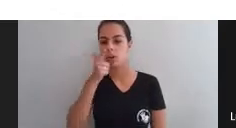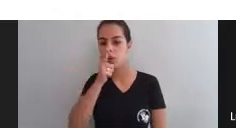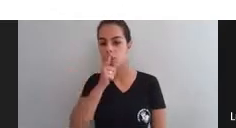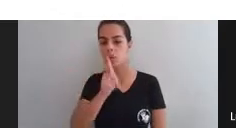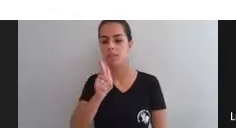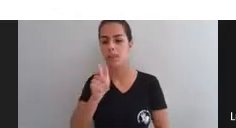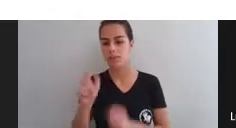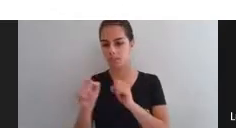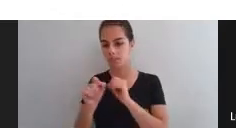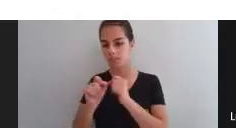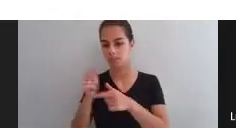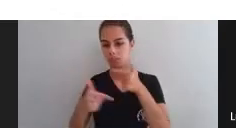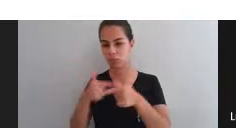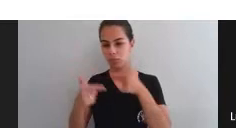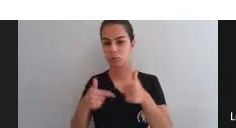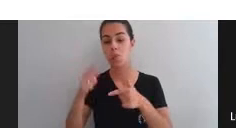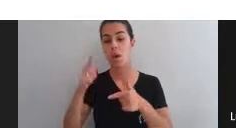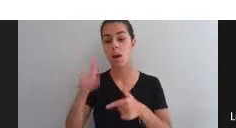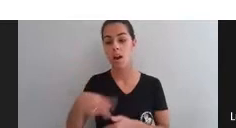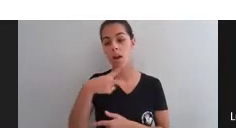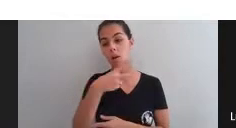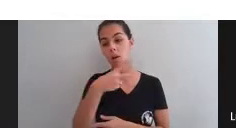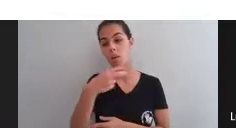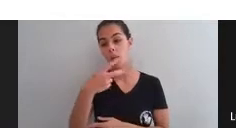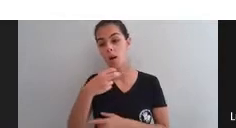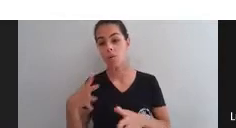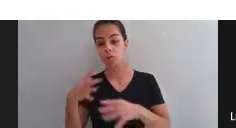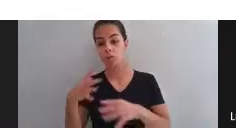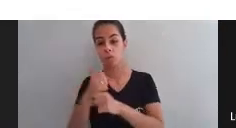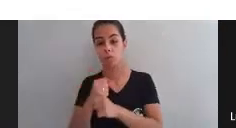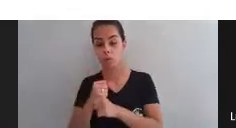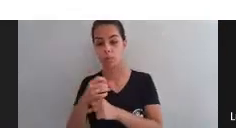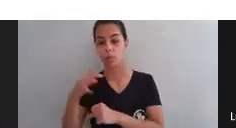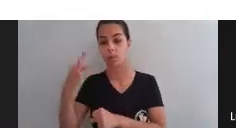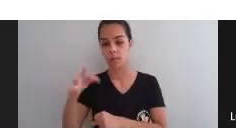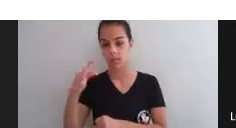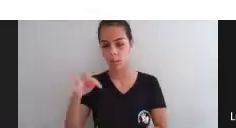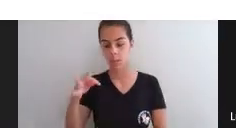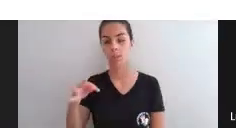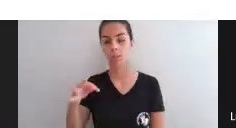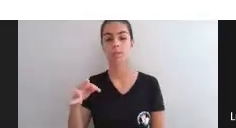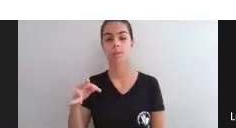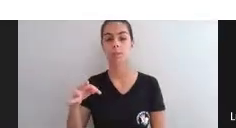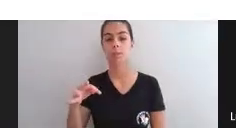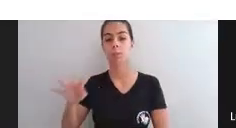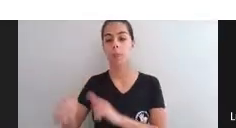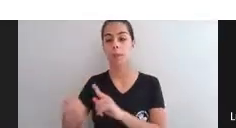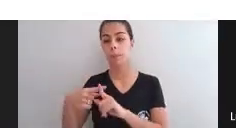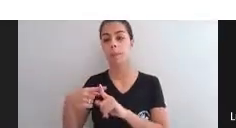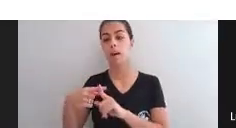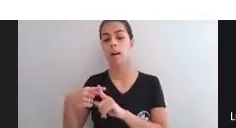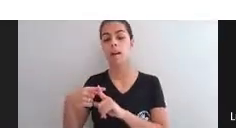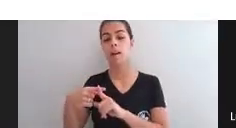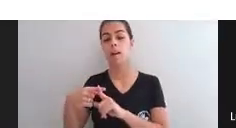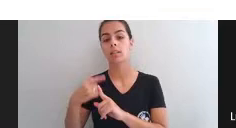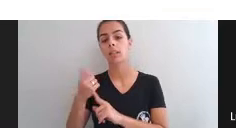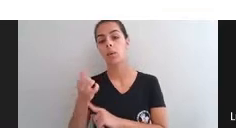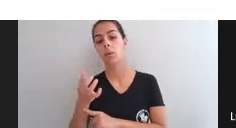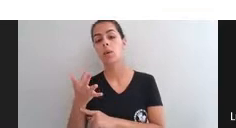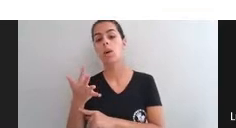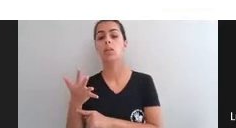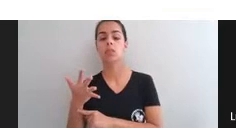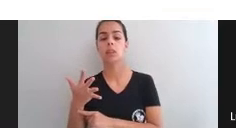gerar vai ser igual à soma do trabalho W, né, que ele já estava gerando, mais uma